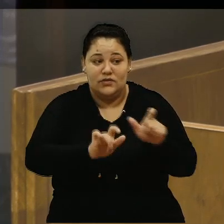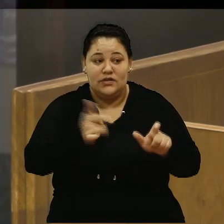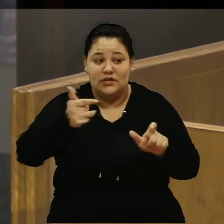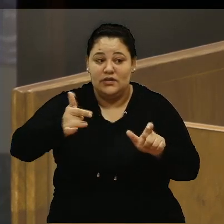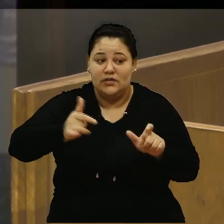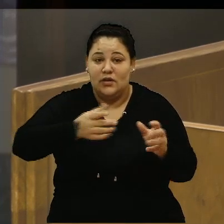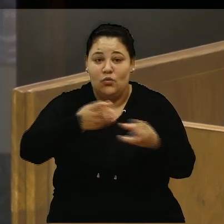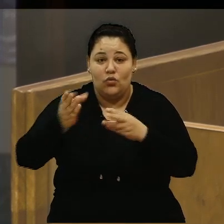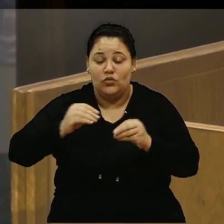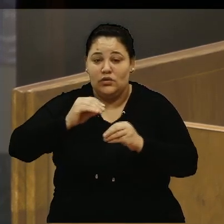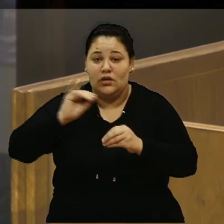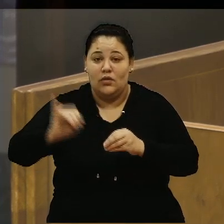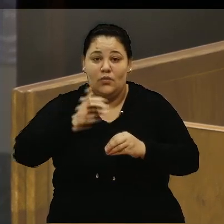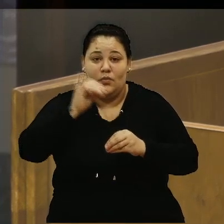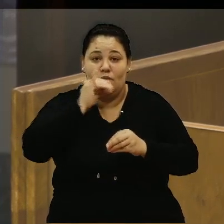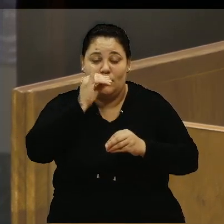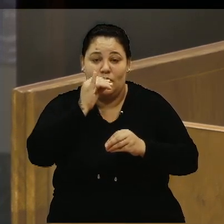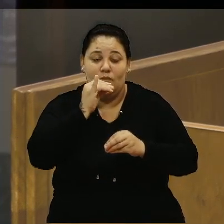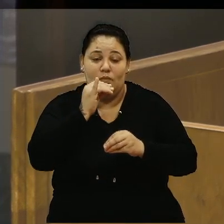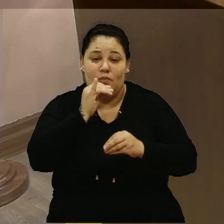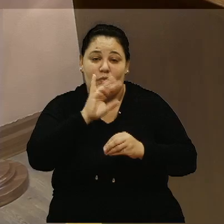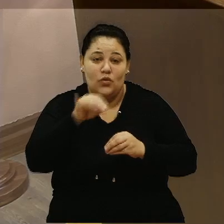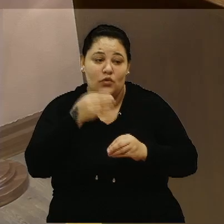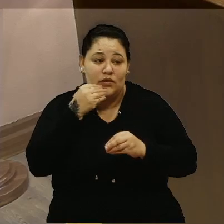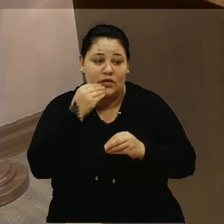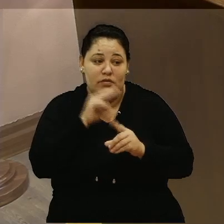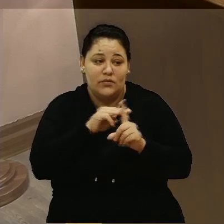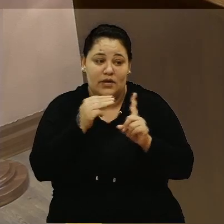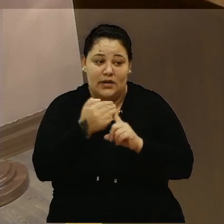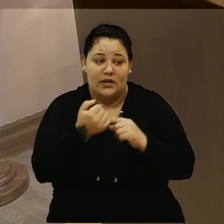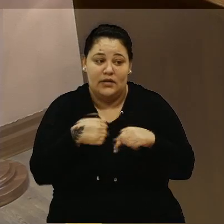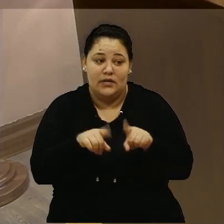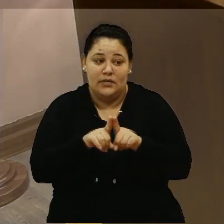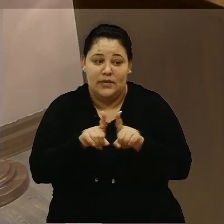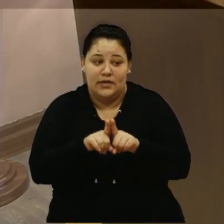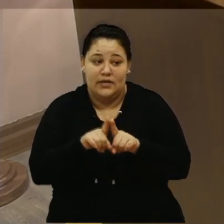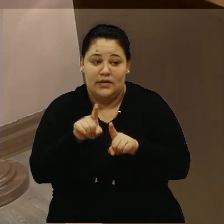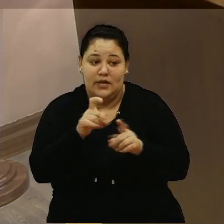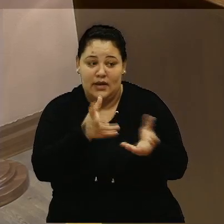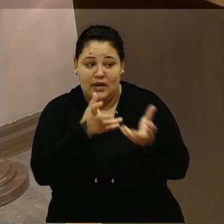opções no mercado. Eles também querem fazer